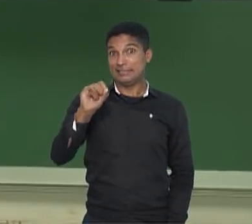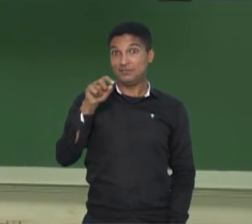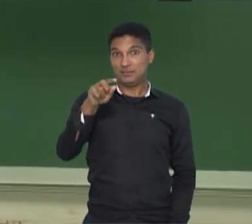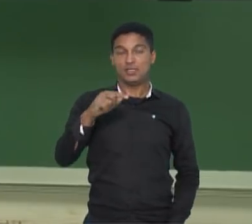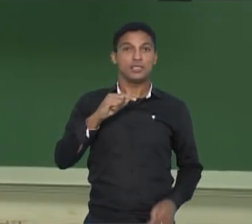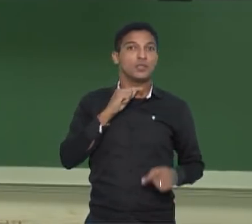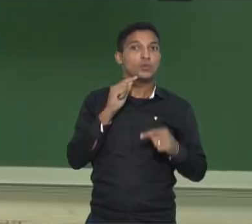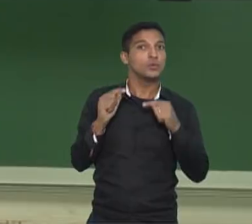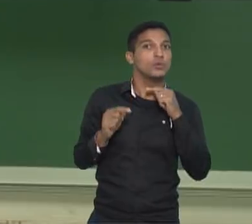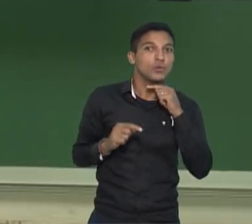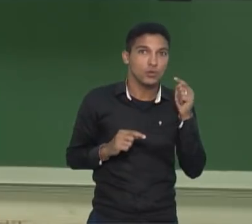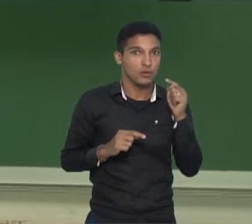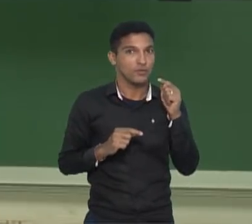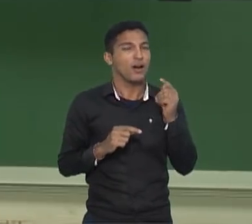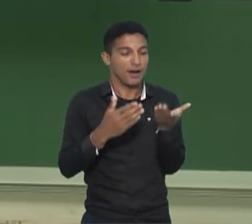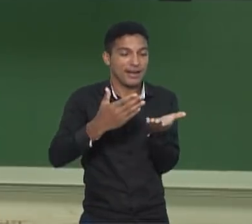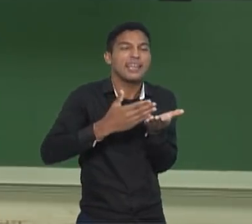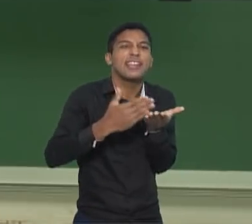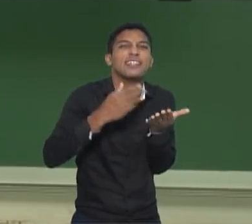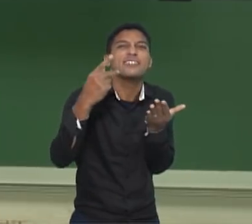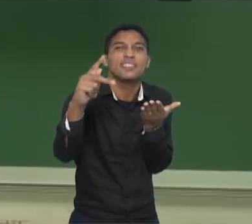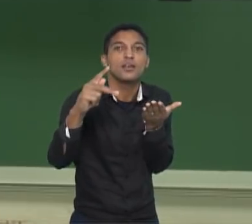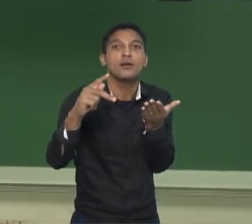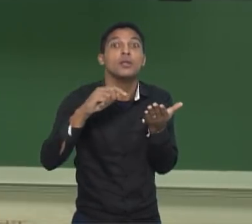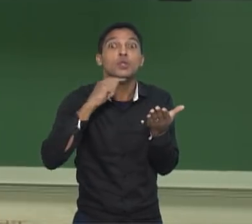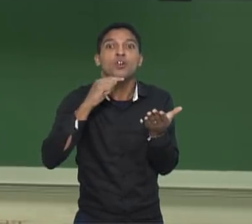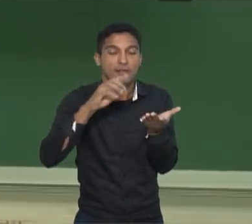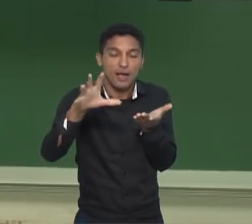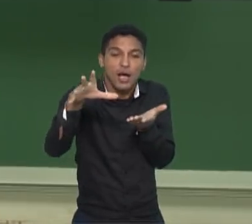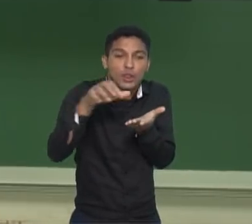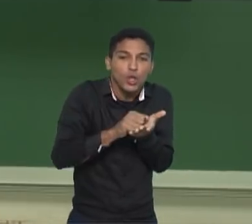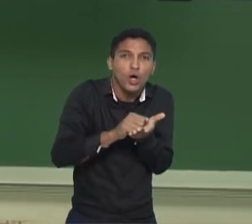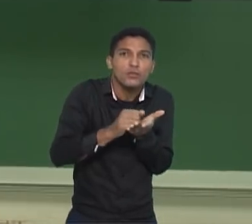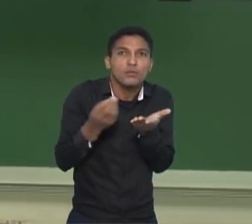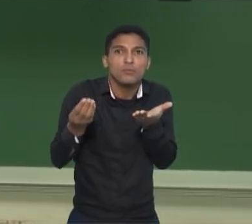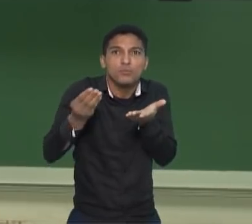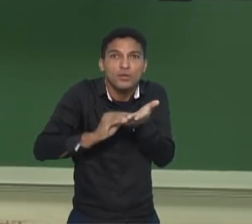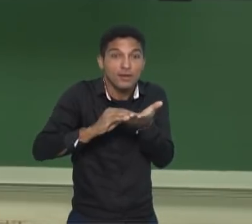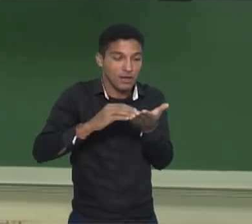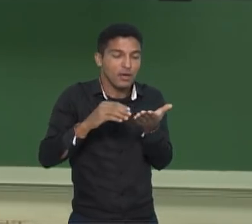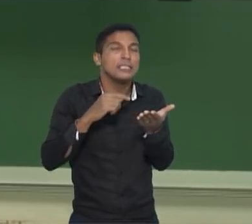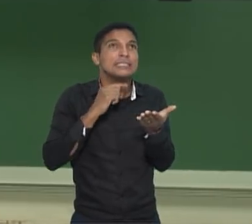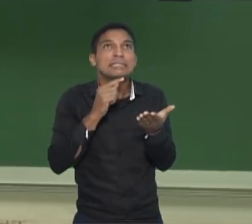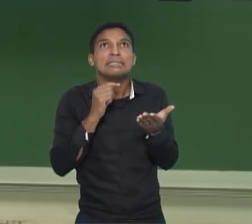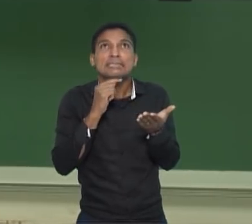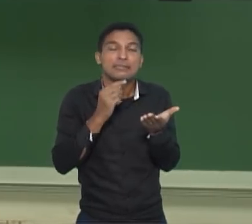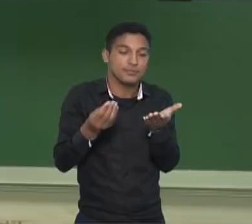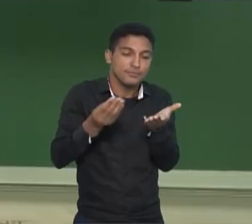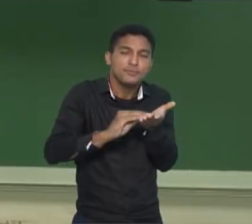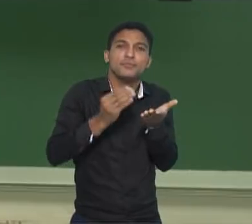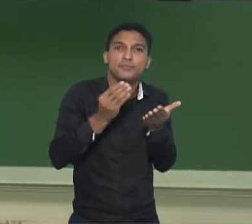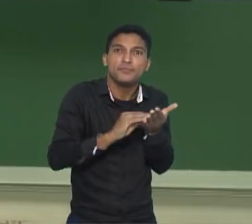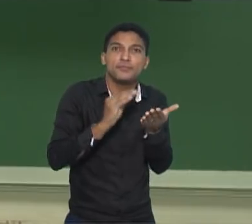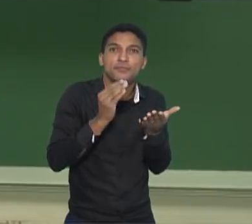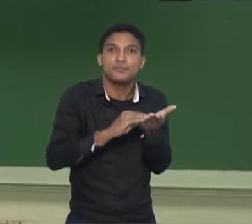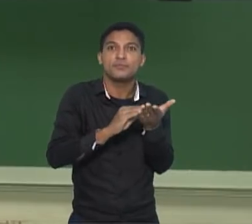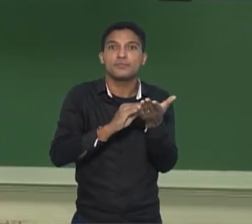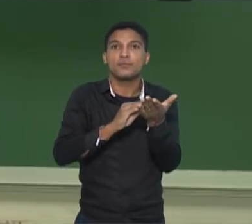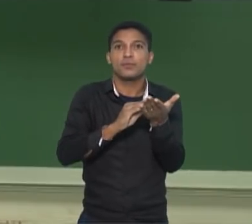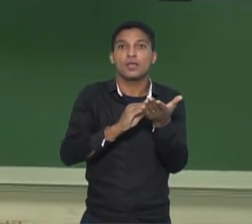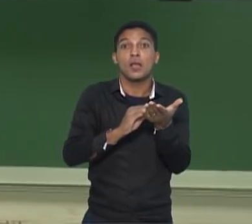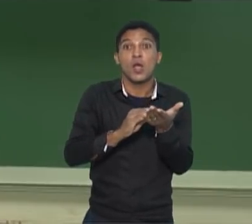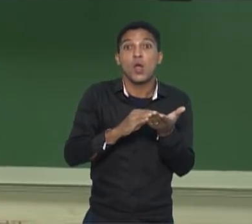anote, não tem problema. Anote no seu caderninho, faz lá uma observação, pega e repasse ao